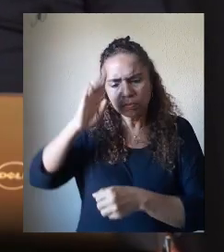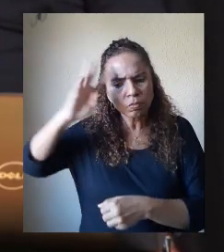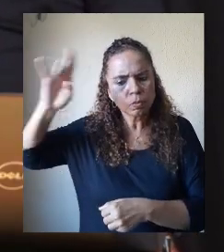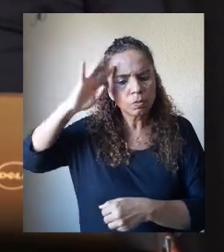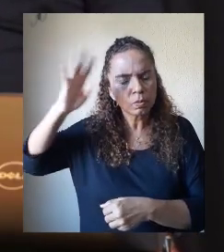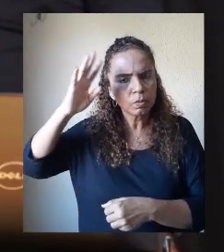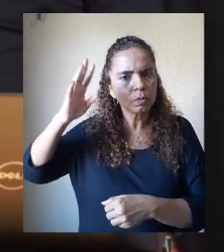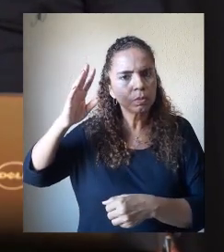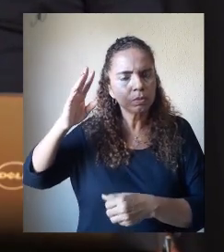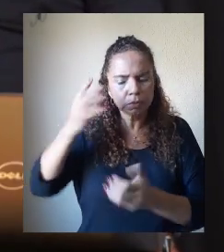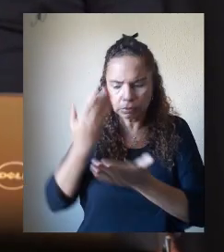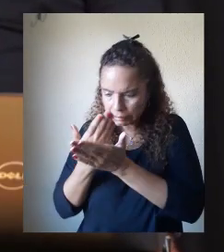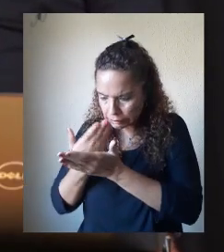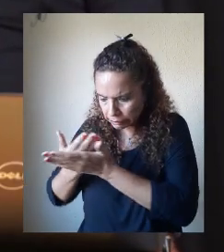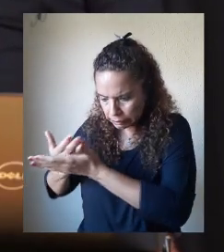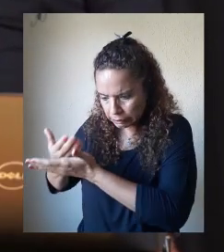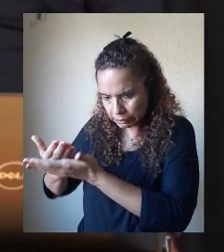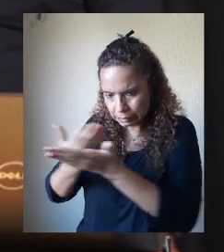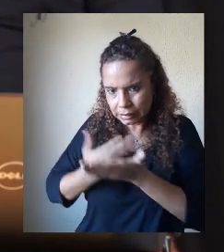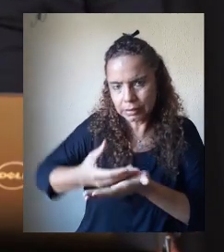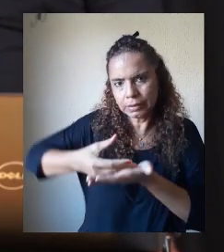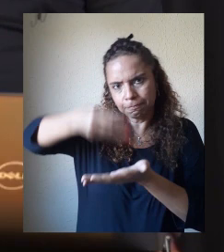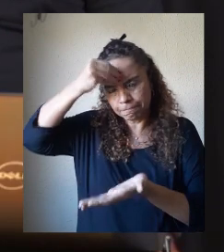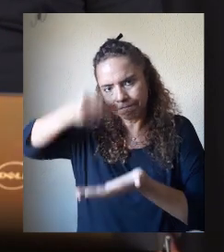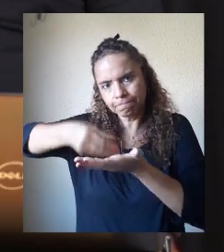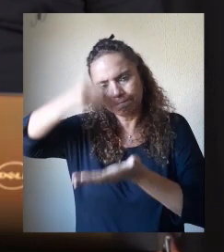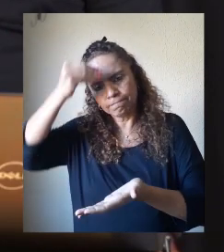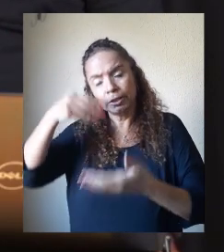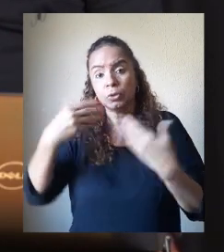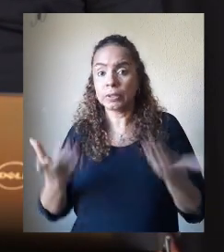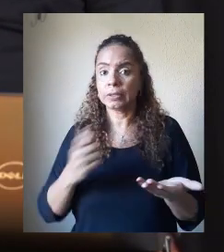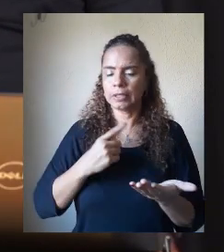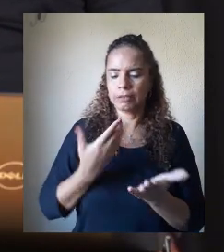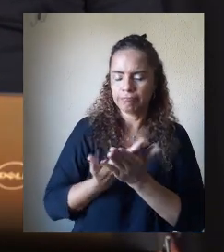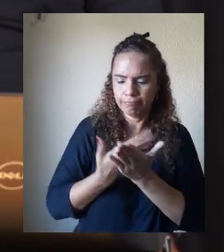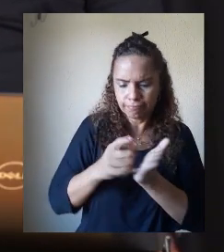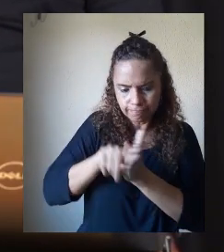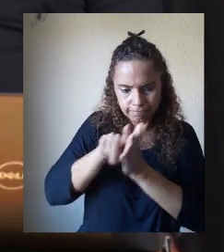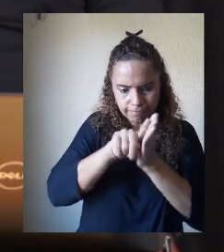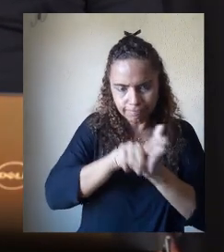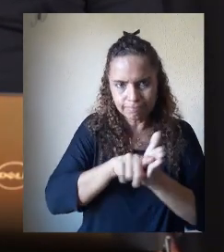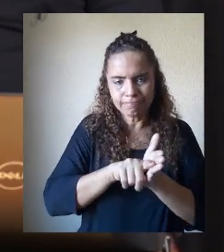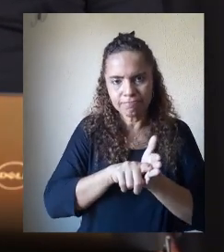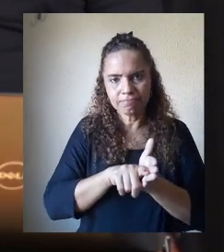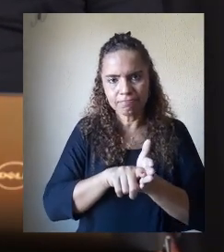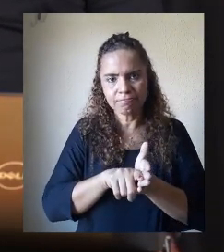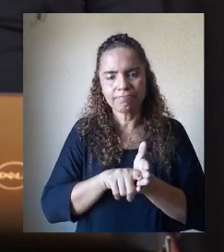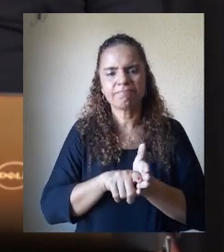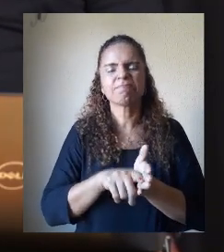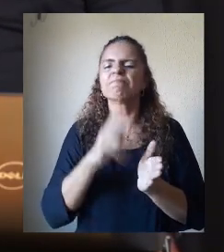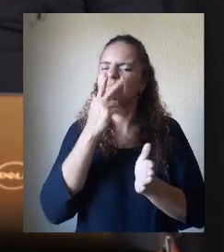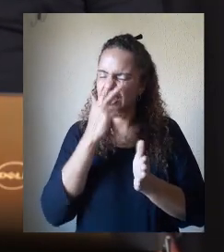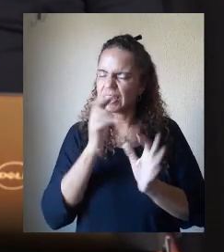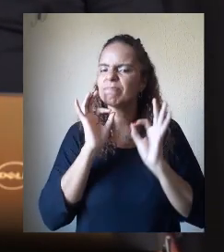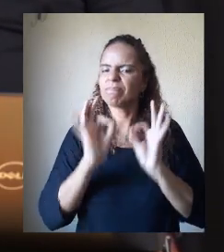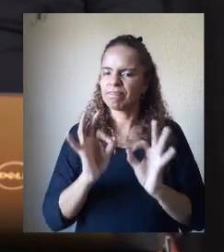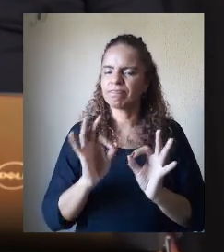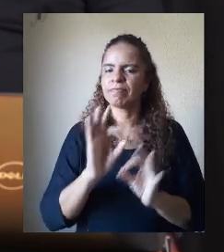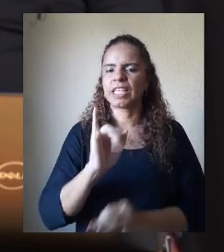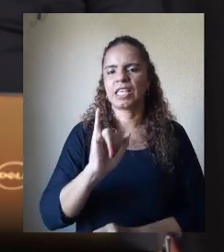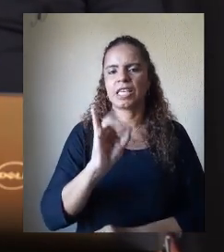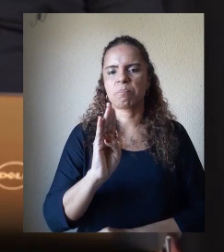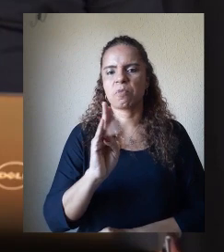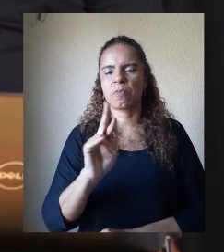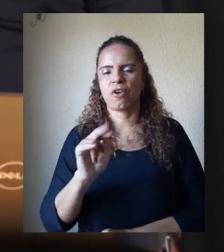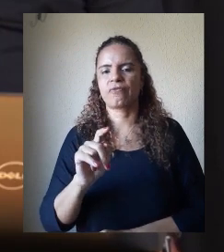razão. E aí a gente tem estudos muito, muito pequenos, muito iniciais, mostrando que talvez ele tenha assim, um papel, né? O ibuprofeno